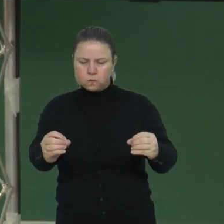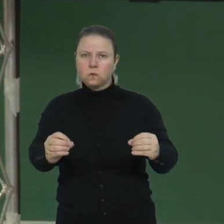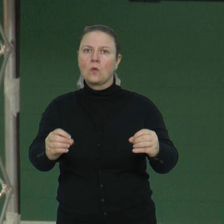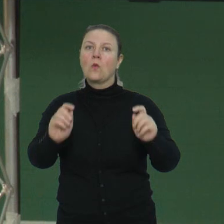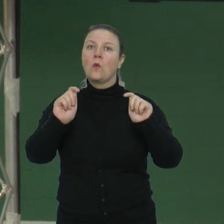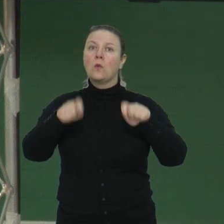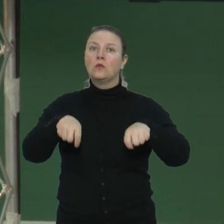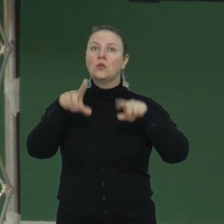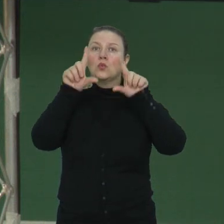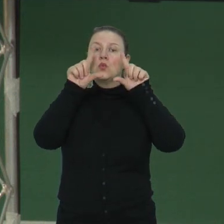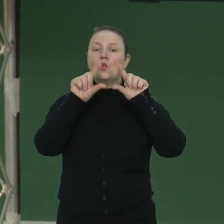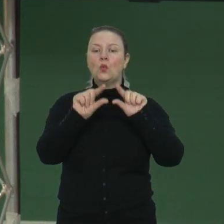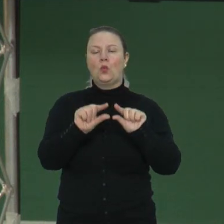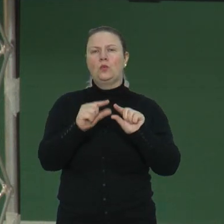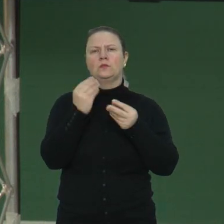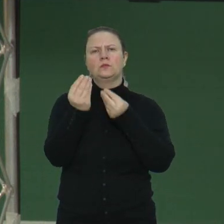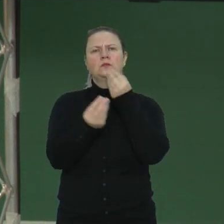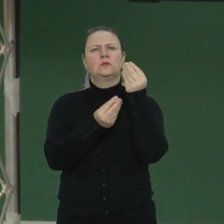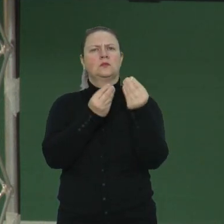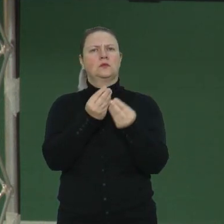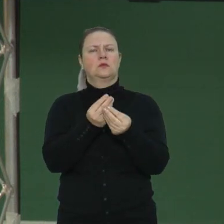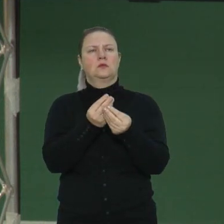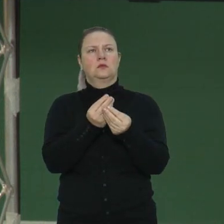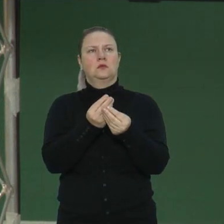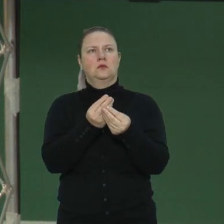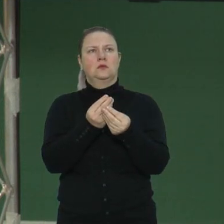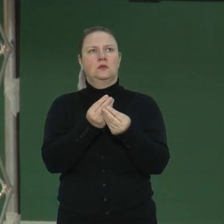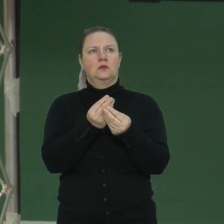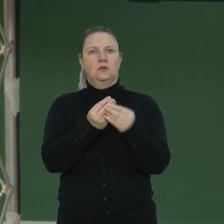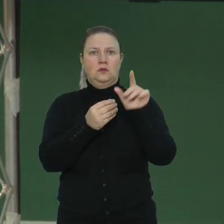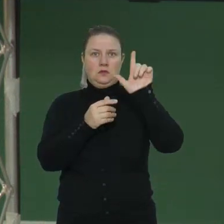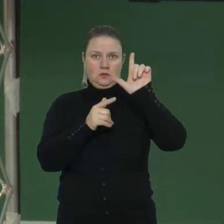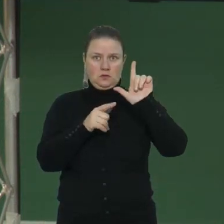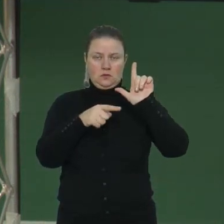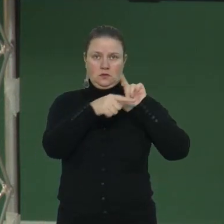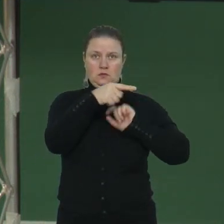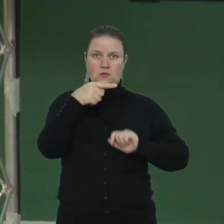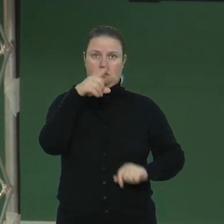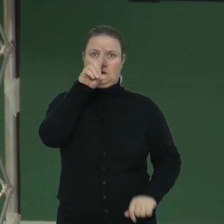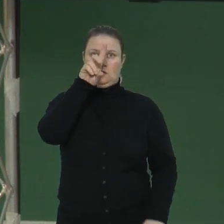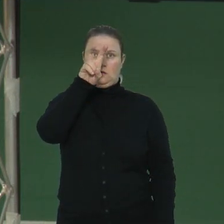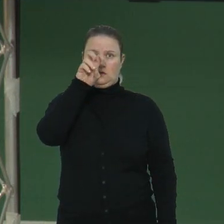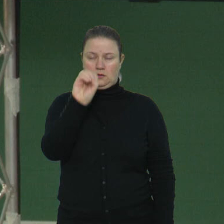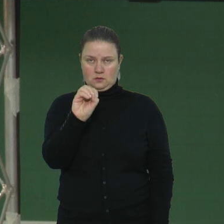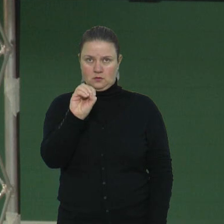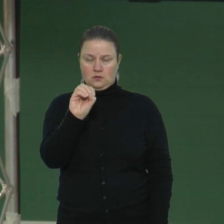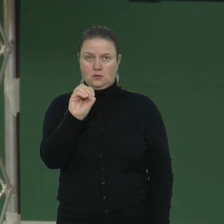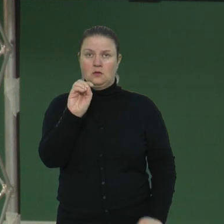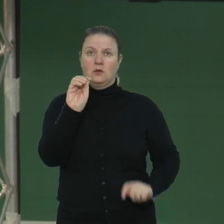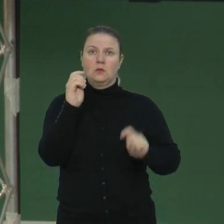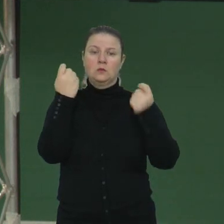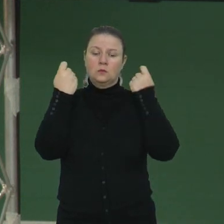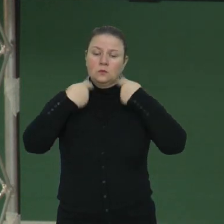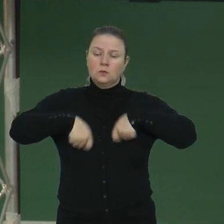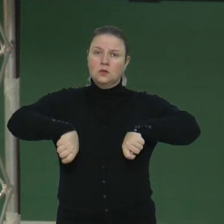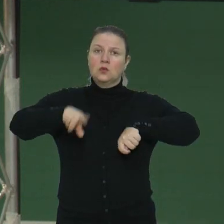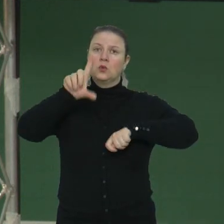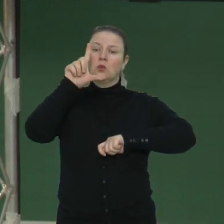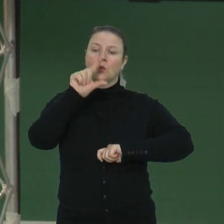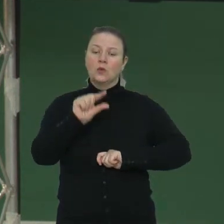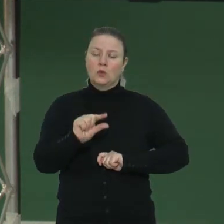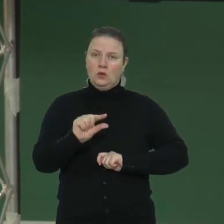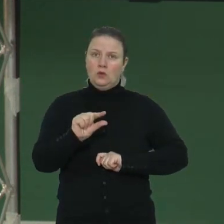pouquinho menor, como que isso aqui vai ficar? Então, a largura menos os 150 tem que ser o quê? Menor que